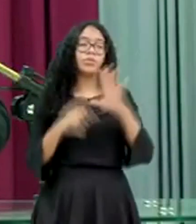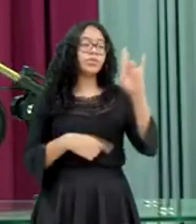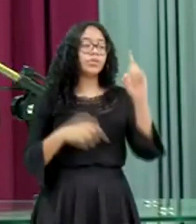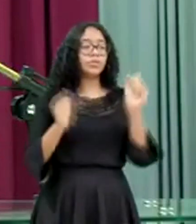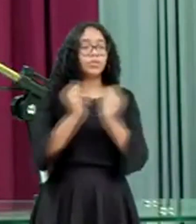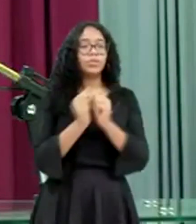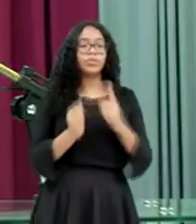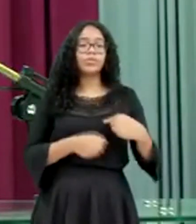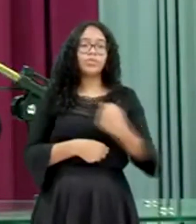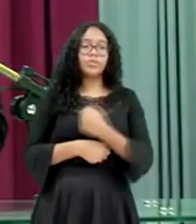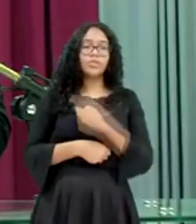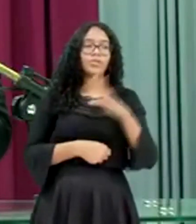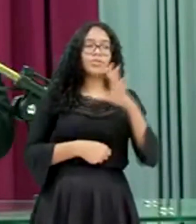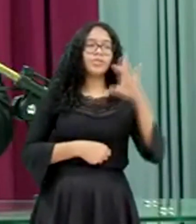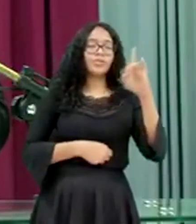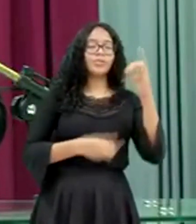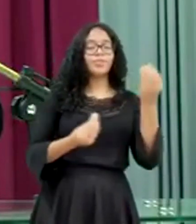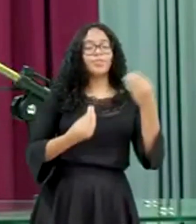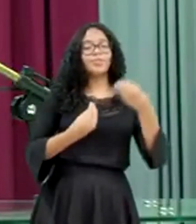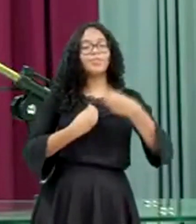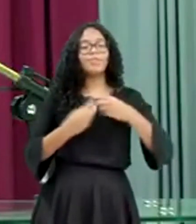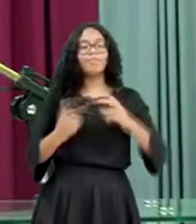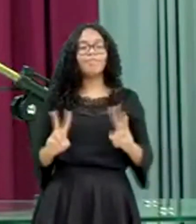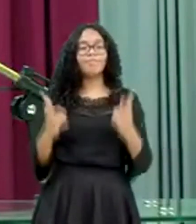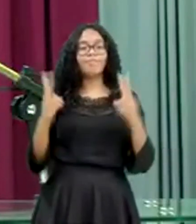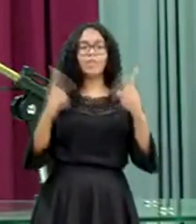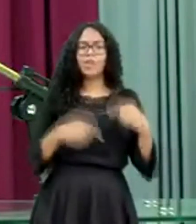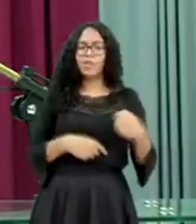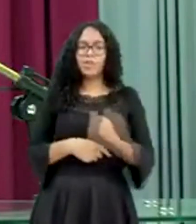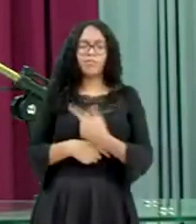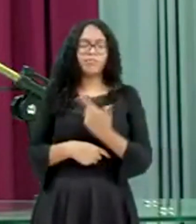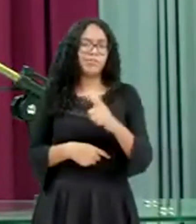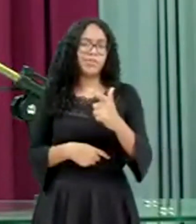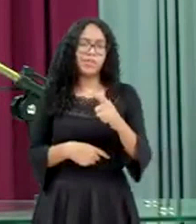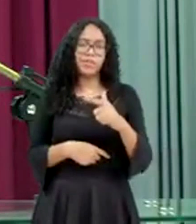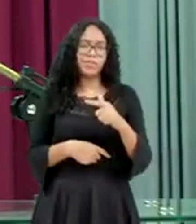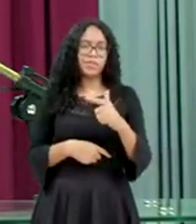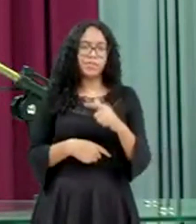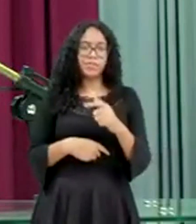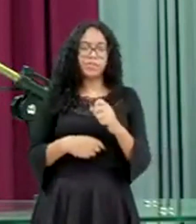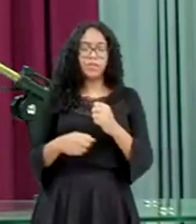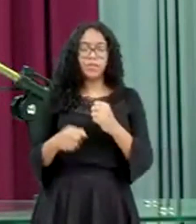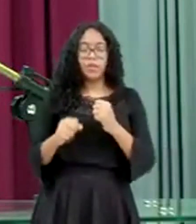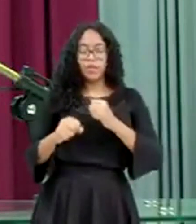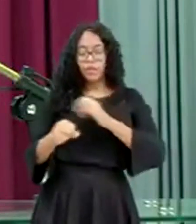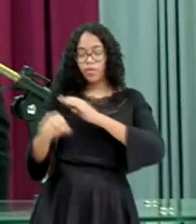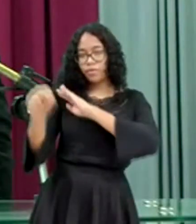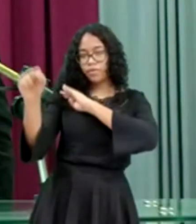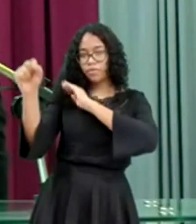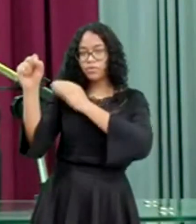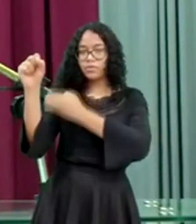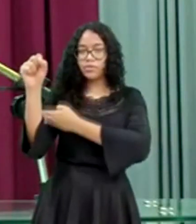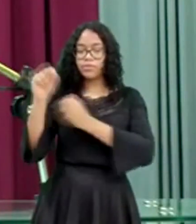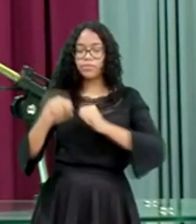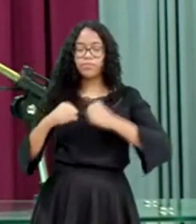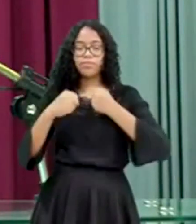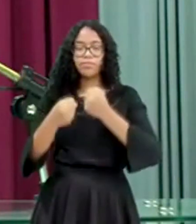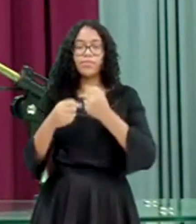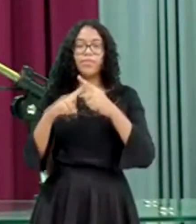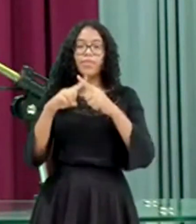nos dará vitória sobre eles. Nós não temos força em nós mesmos, nós não temos capacidade em nós mesmos, mas o nosso Deus